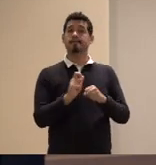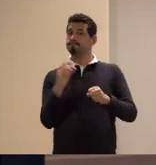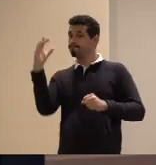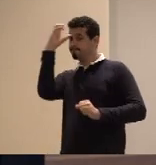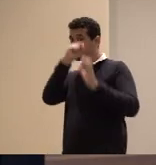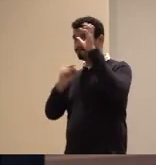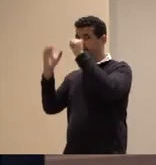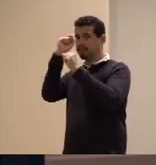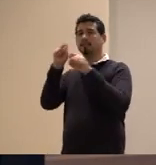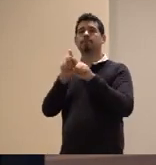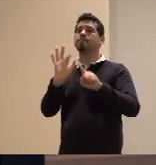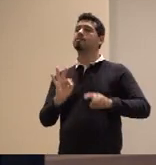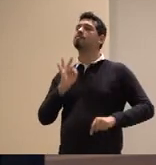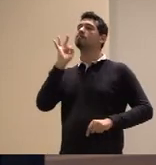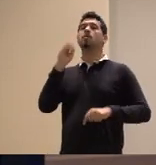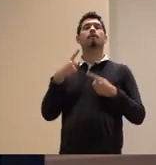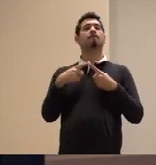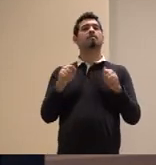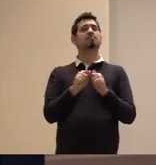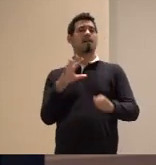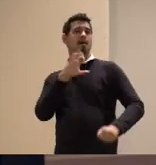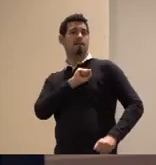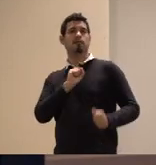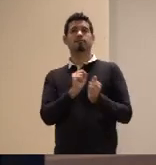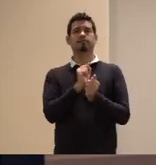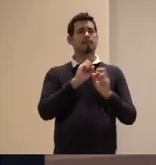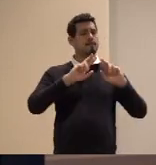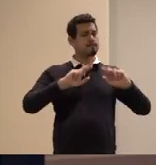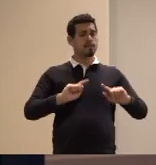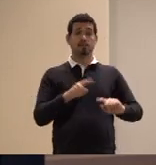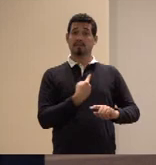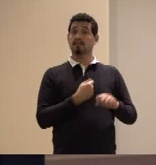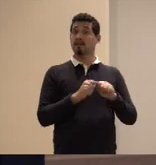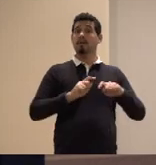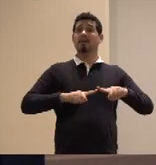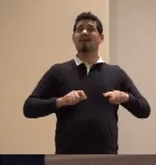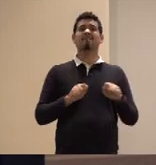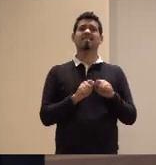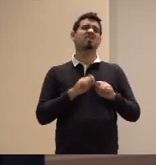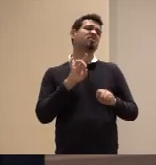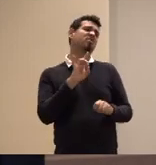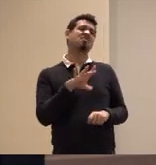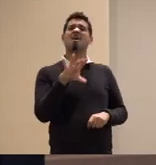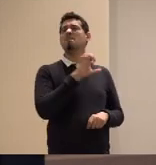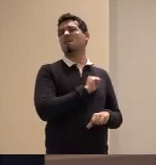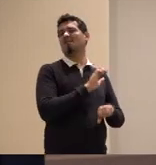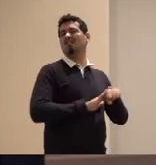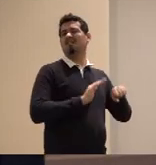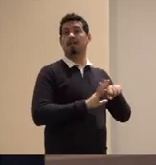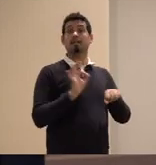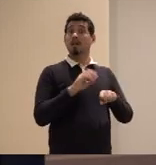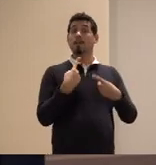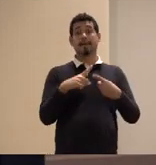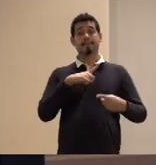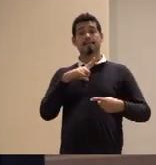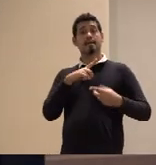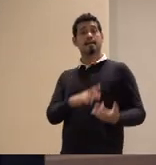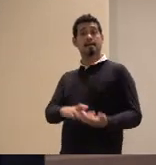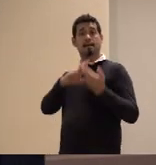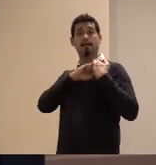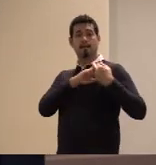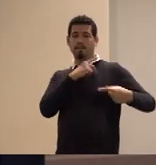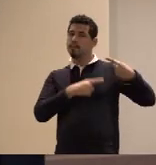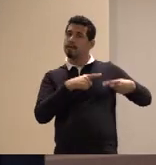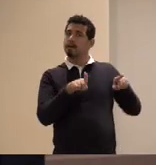capacitar, porque nós podemos fazer isso com amor, acho que todos aqui fazem, mas não fazemos apenas por amor. Nós fazemos porque temos responsabilidade